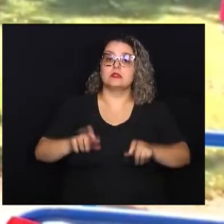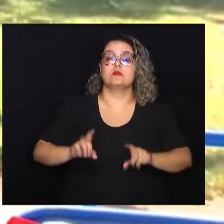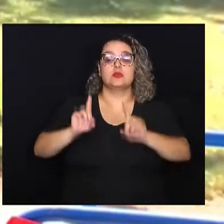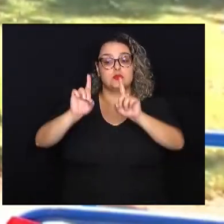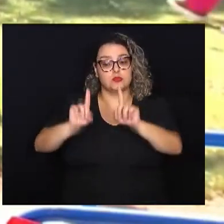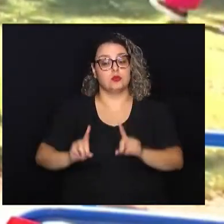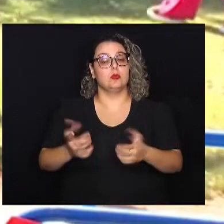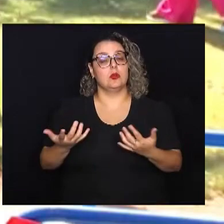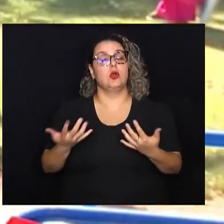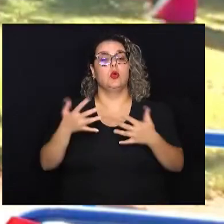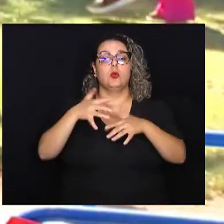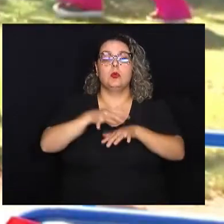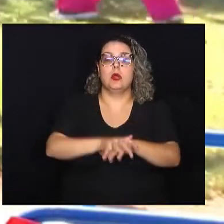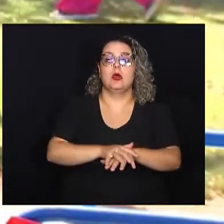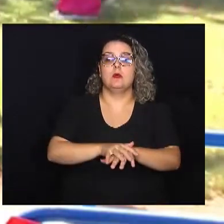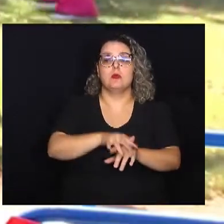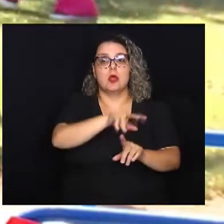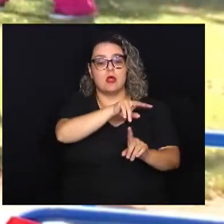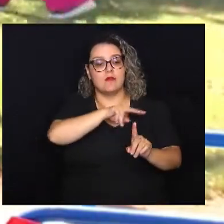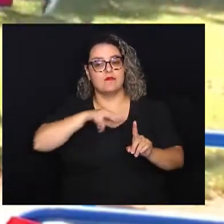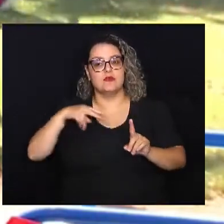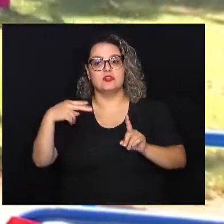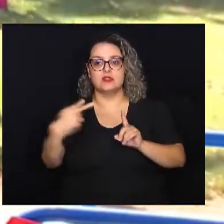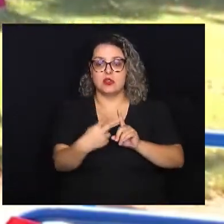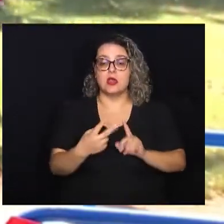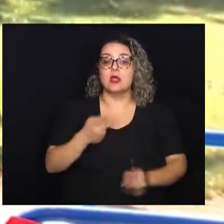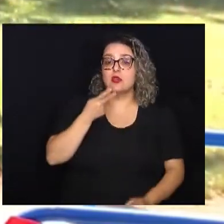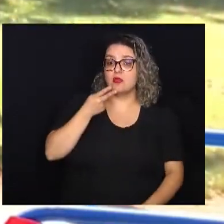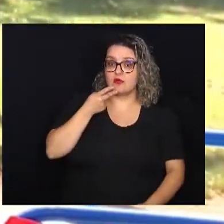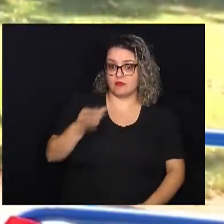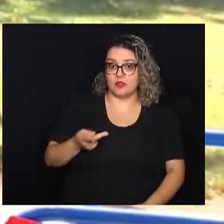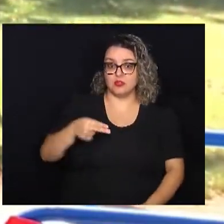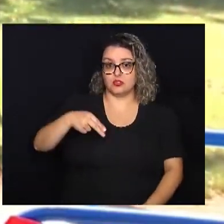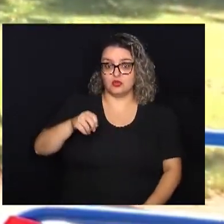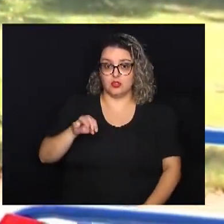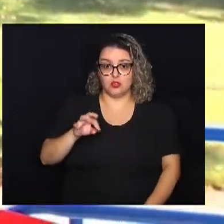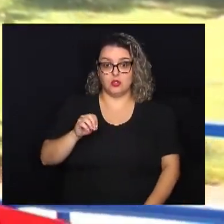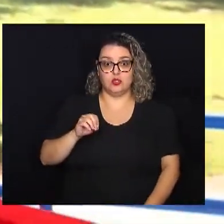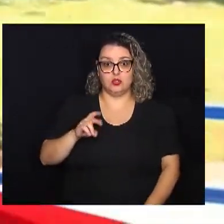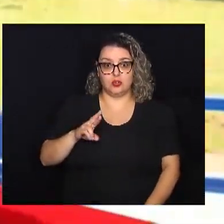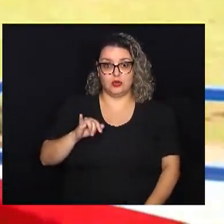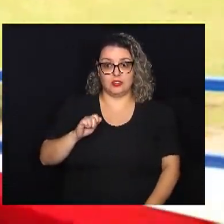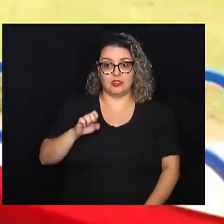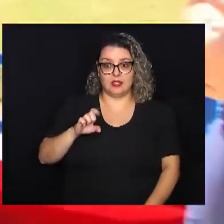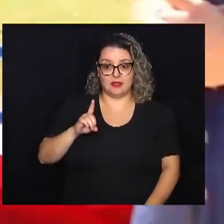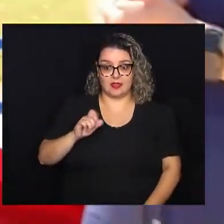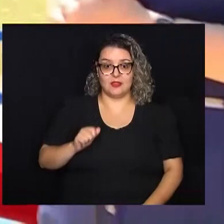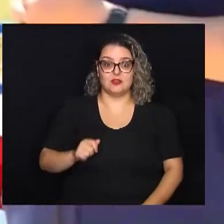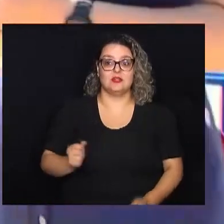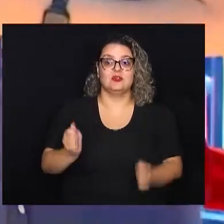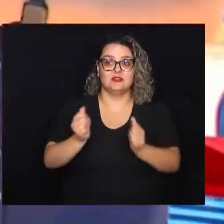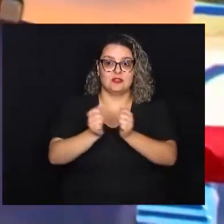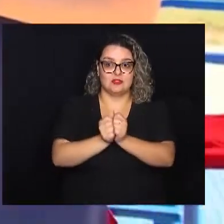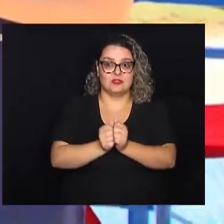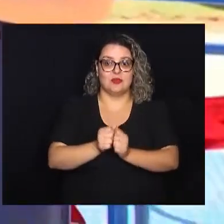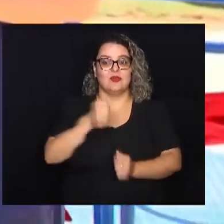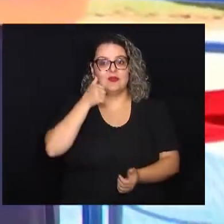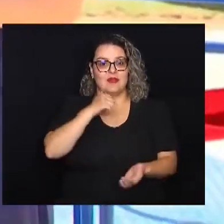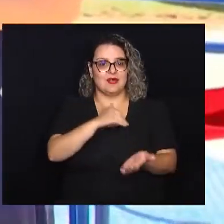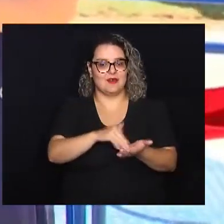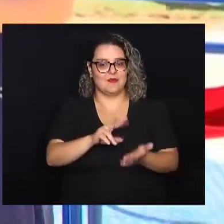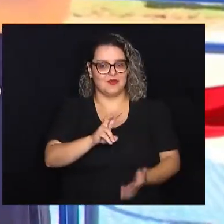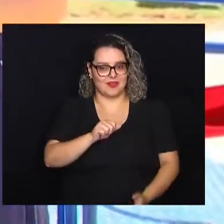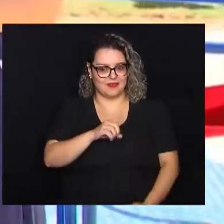inclusão por notoriedade e falando sobre notoriedade dessas pessoas eu estou aqui com a secretária